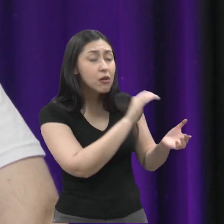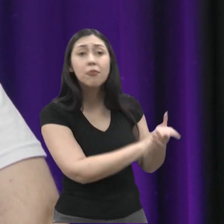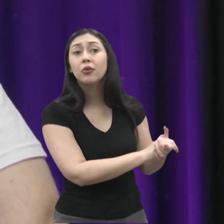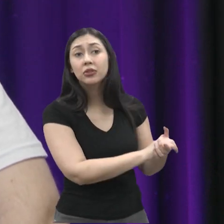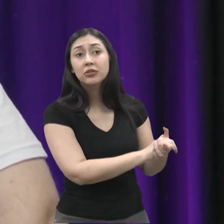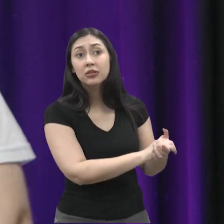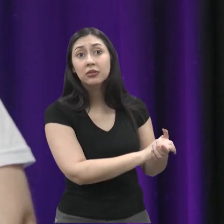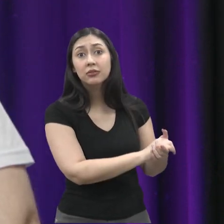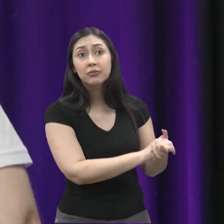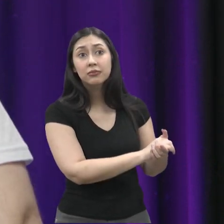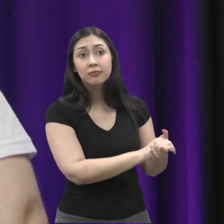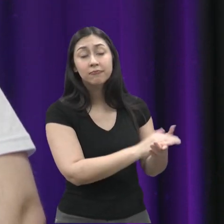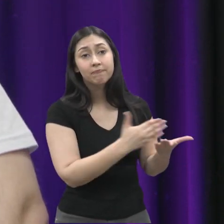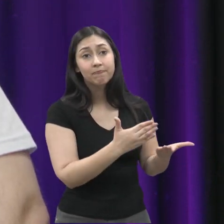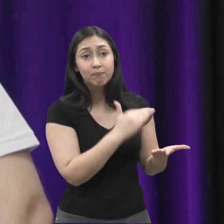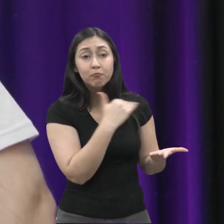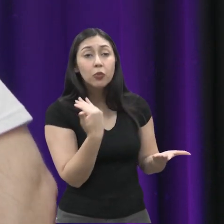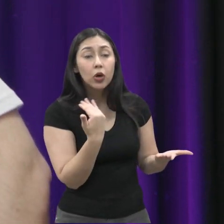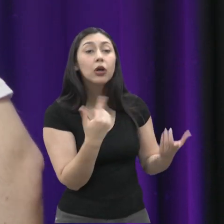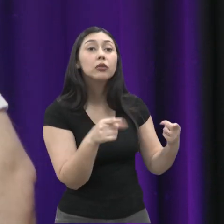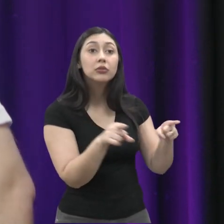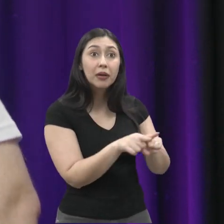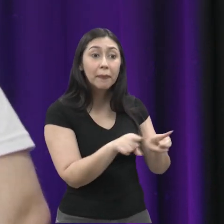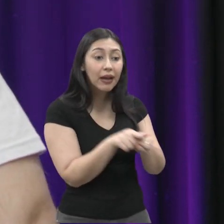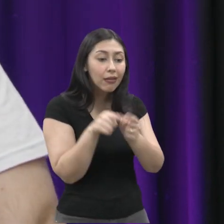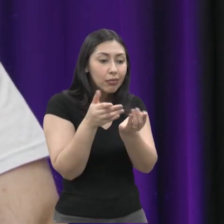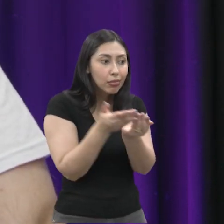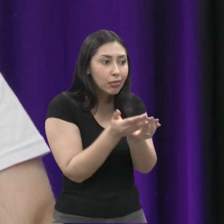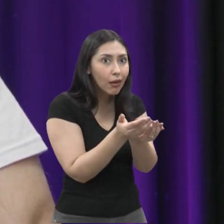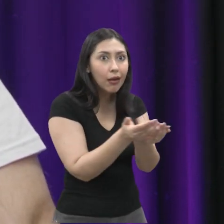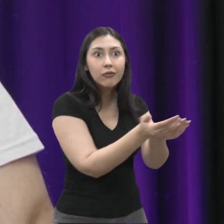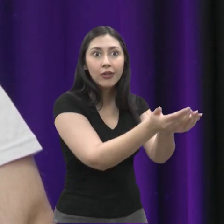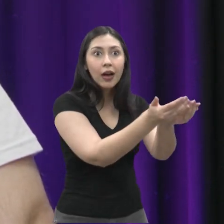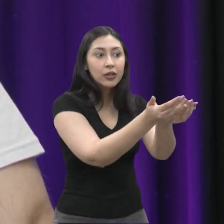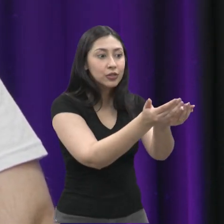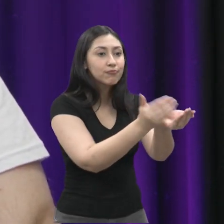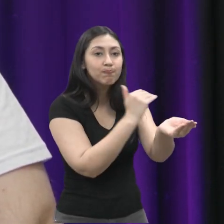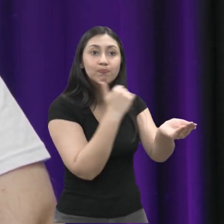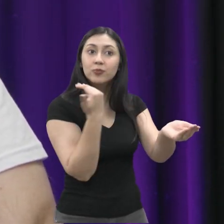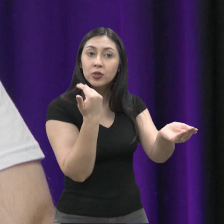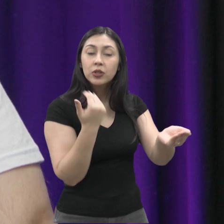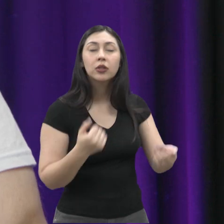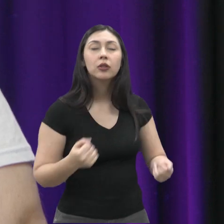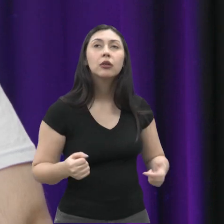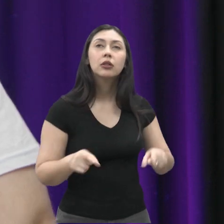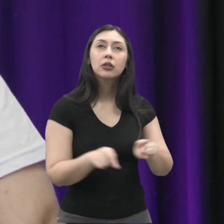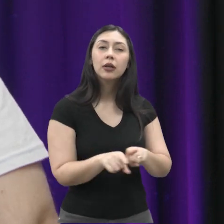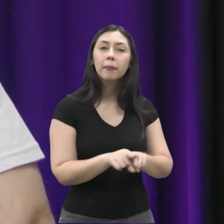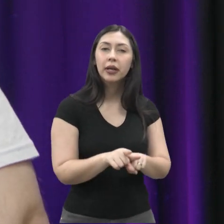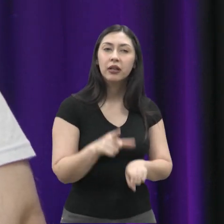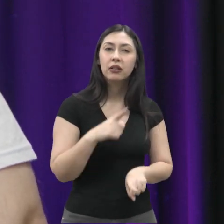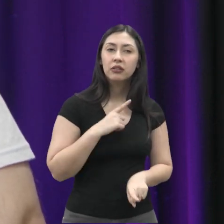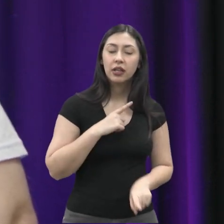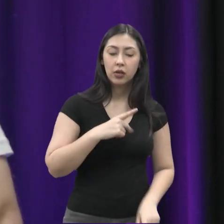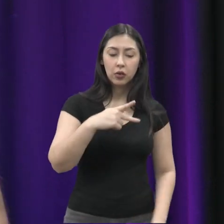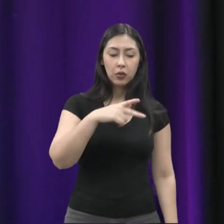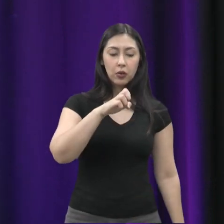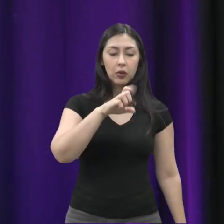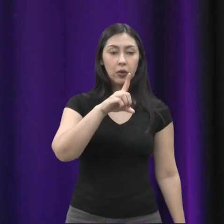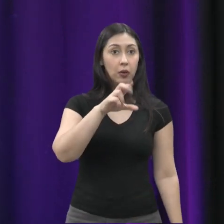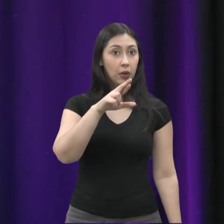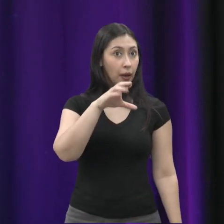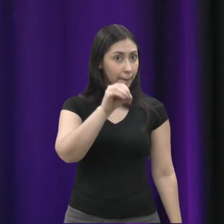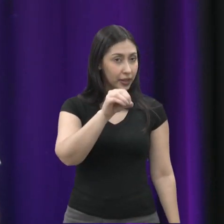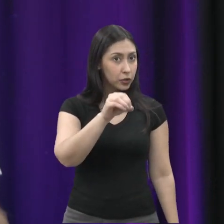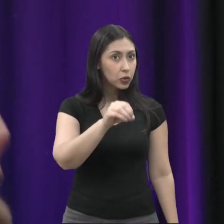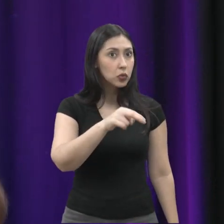Cristina, faleceu na própria viagem de ida para a Europa, né? E tem até um caso de um príncipe Pedro Augusto, que